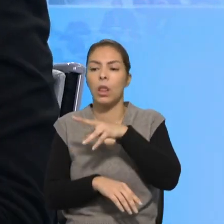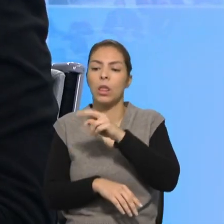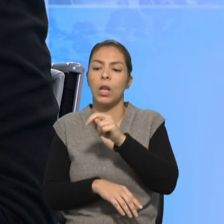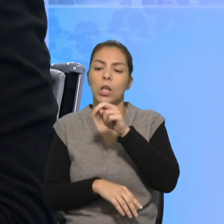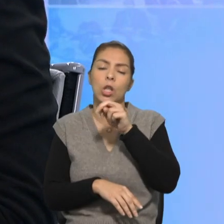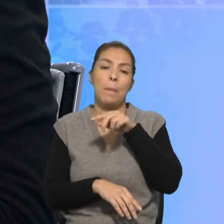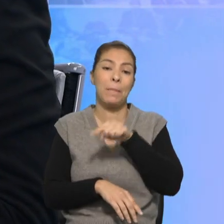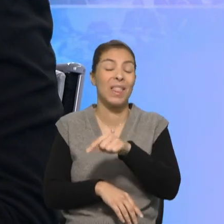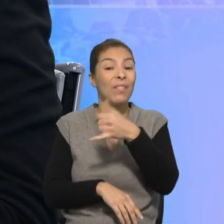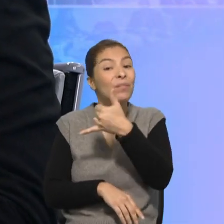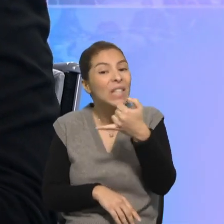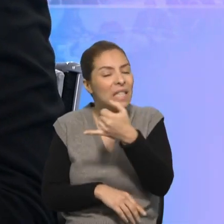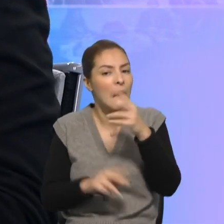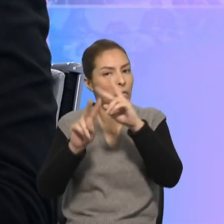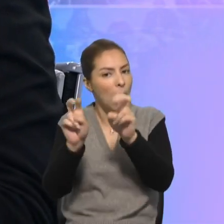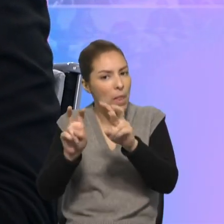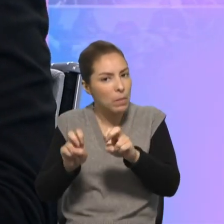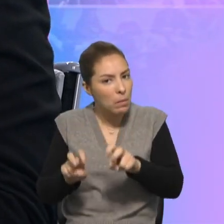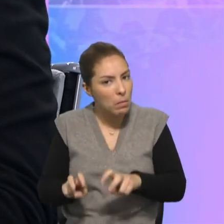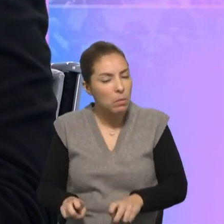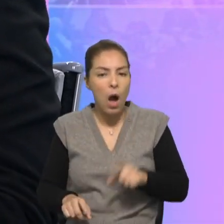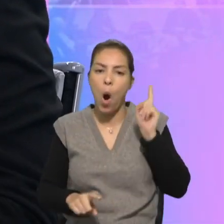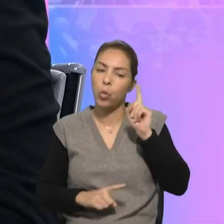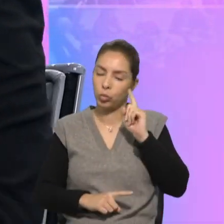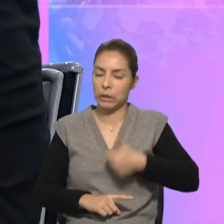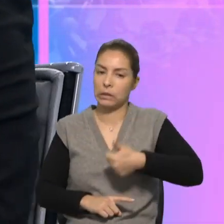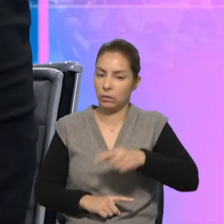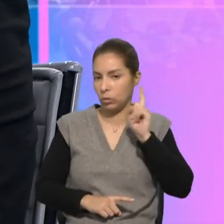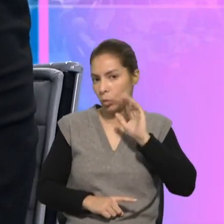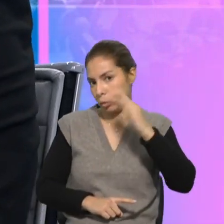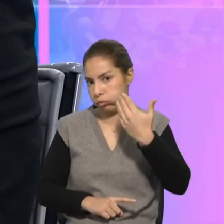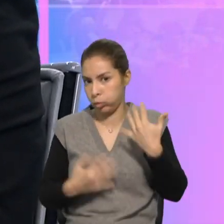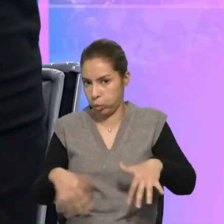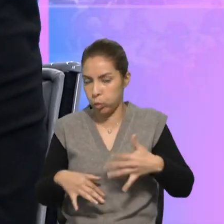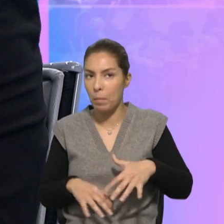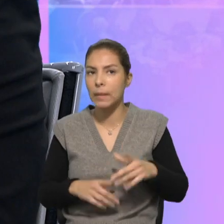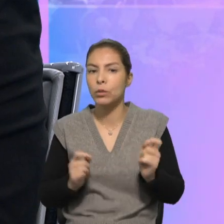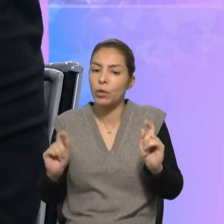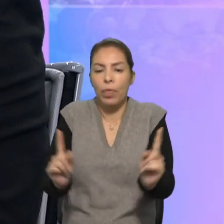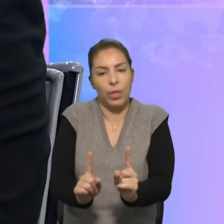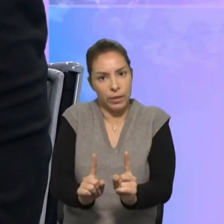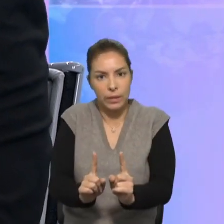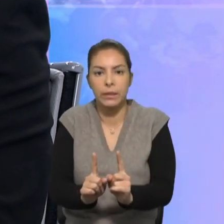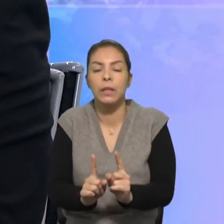questões fracturantes. Eu não gostaria de usar essa expressão, mas pronto, para simplificar. E